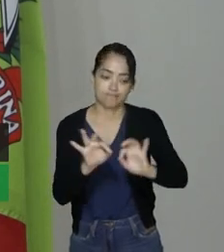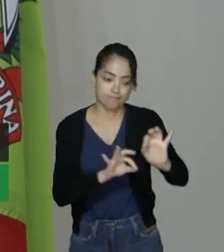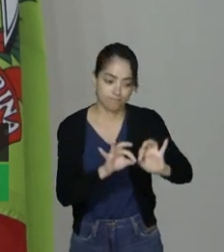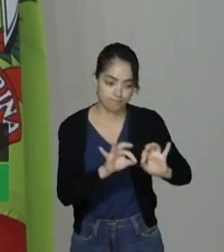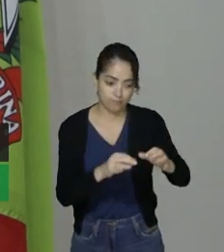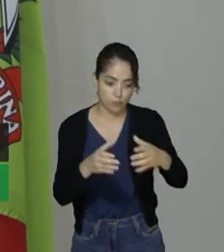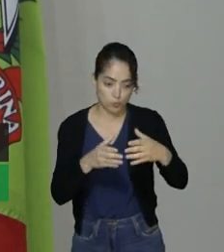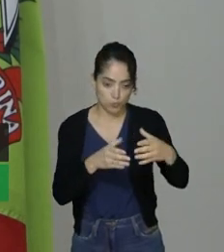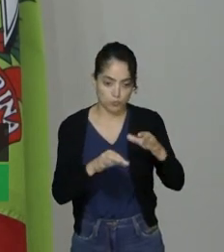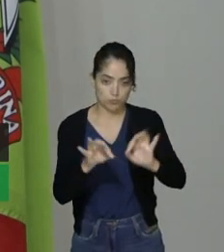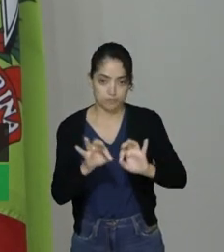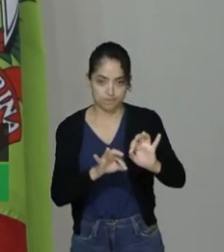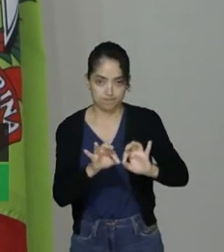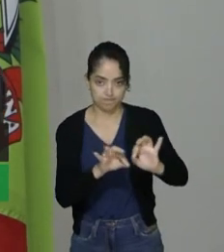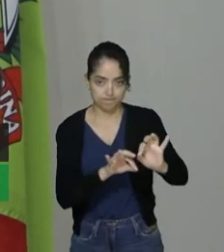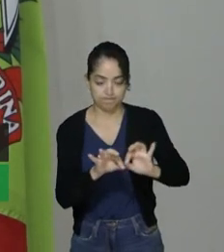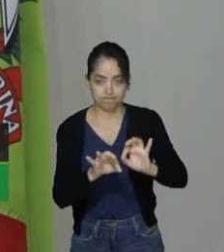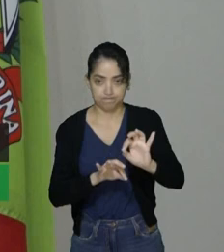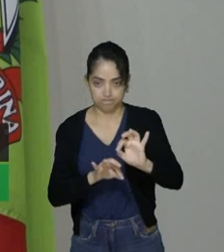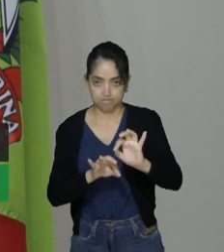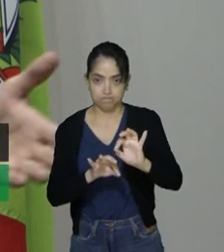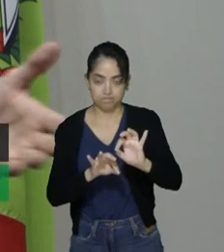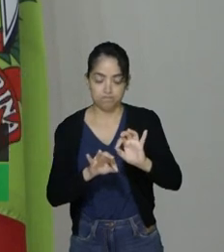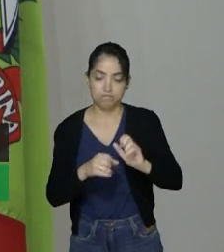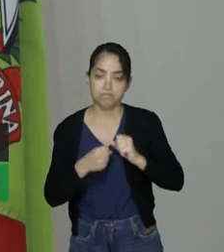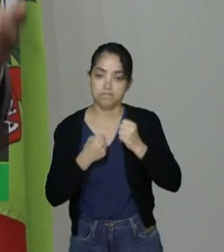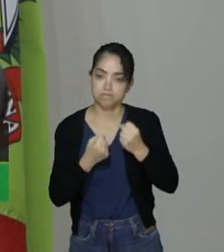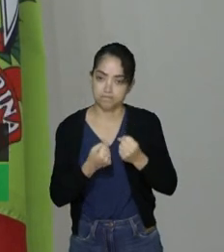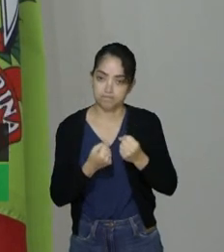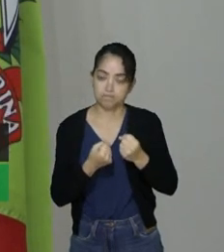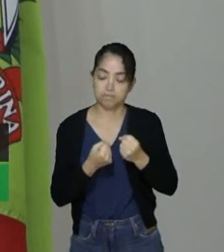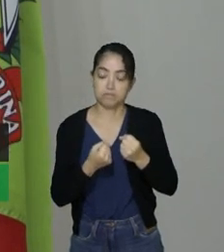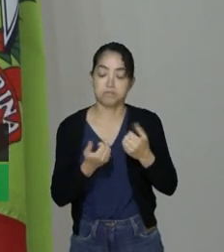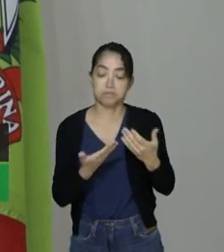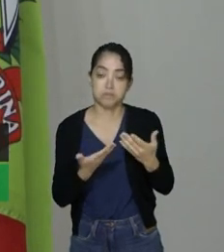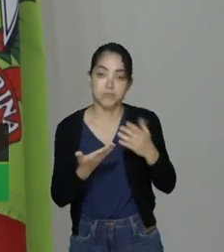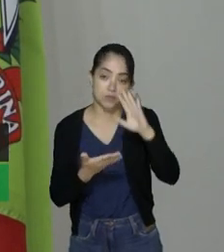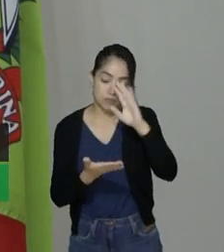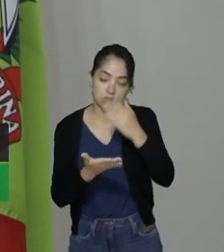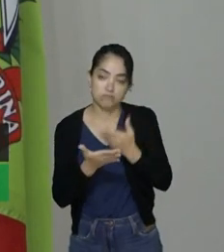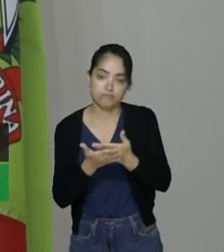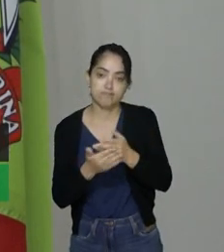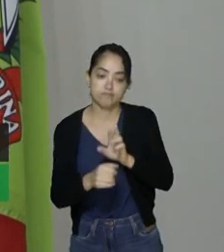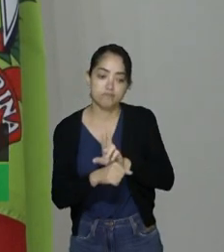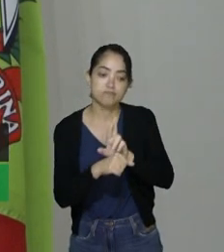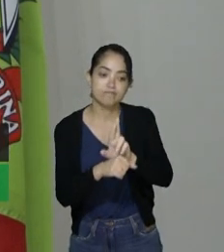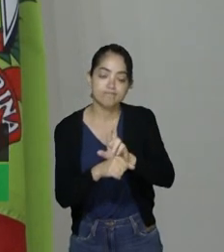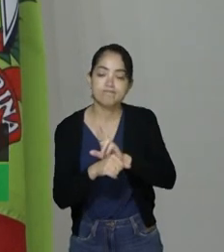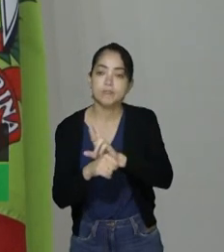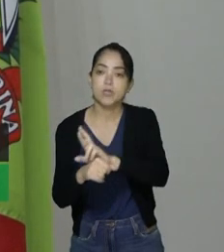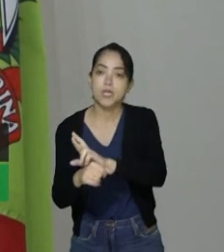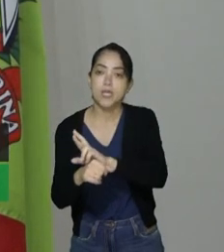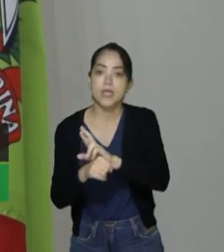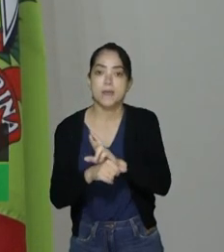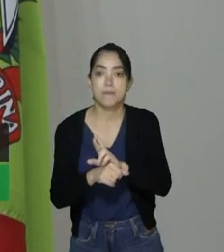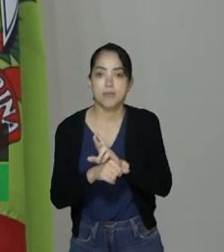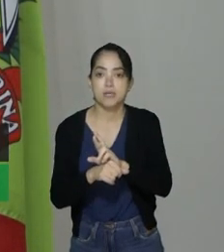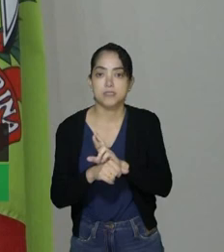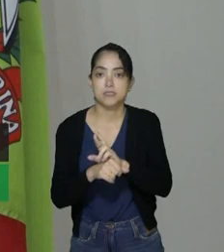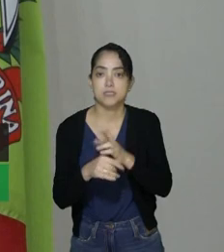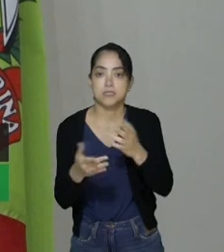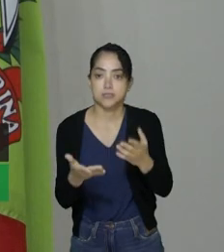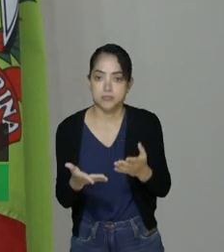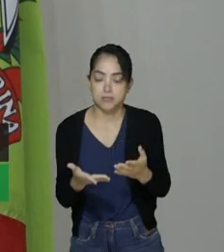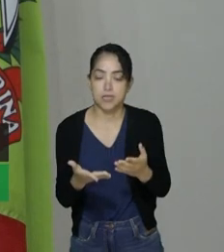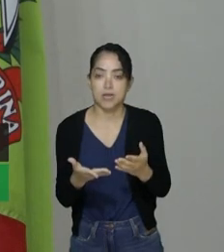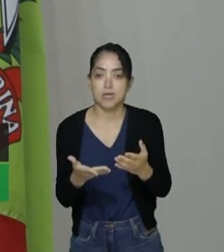possam se fazer, ter a sua voz valer. E acredito que pude representá-los também de forma muito modesta, mas acredito